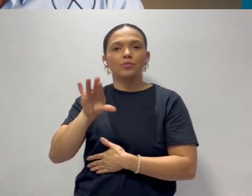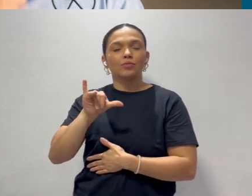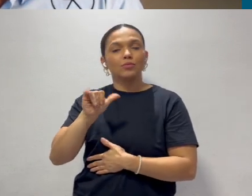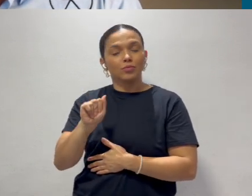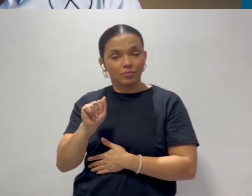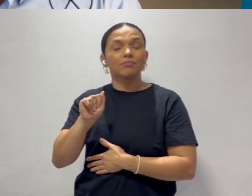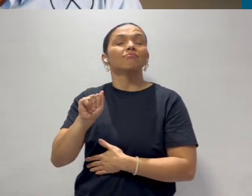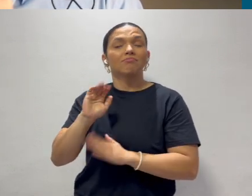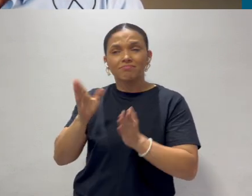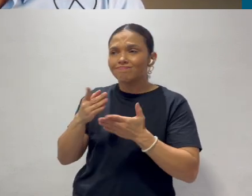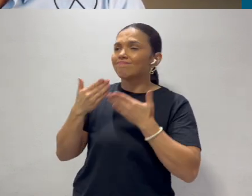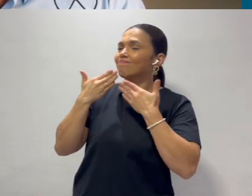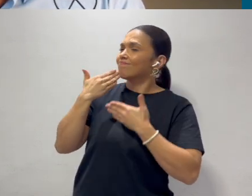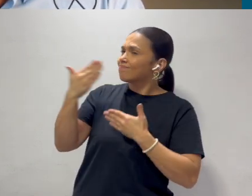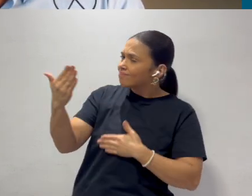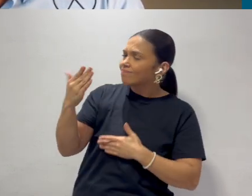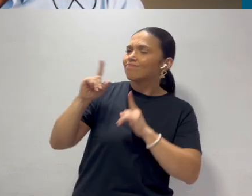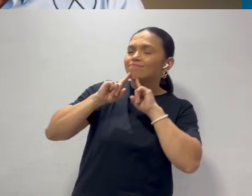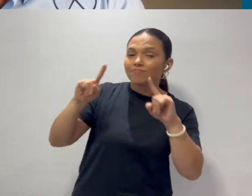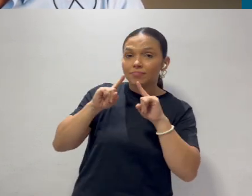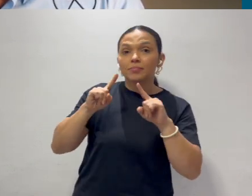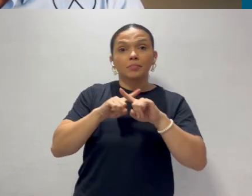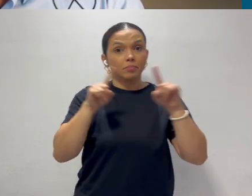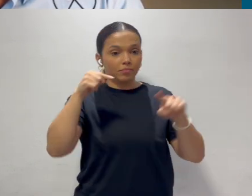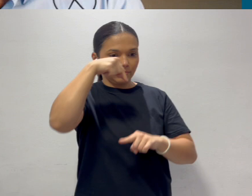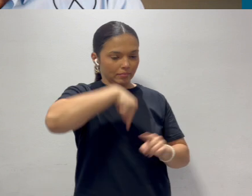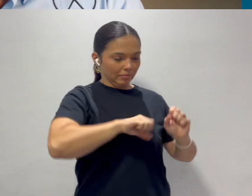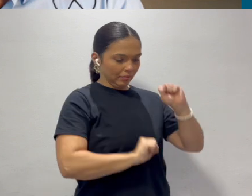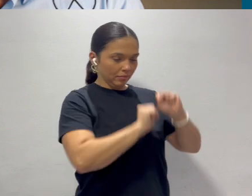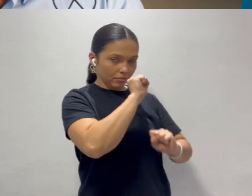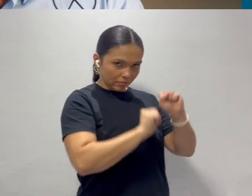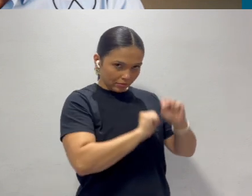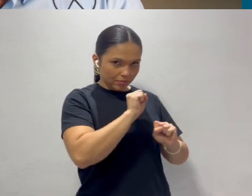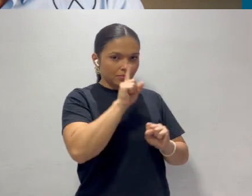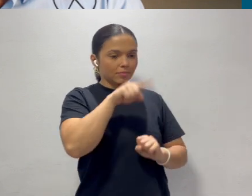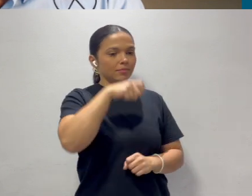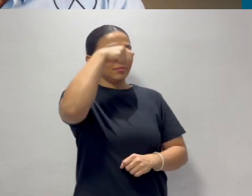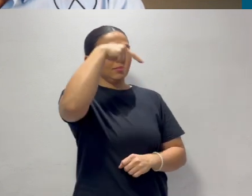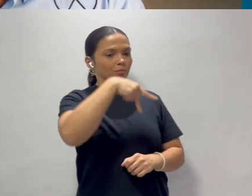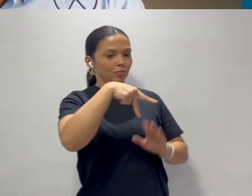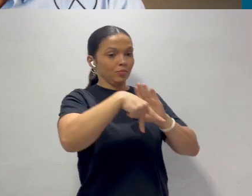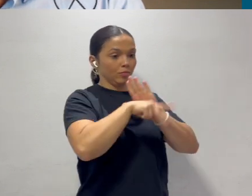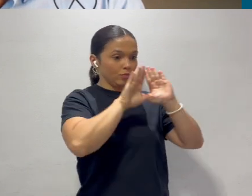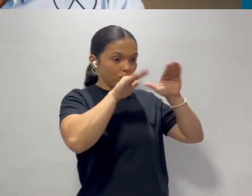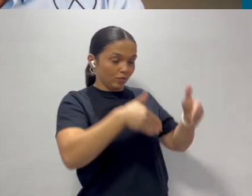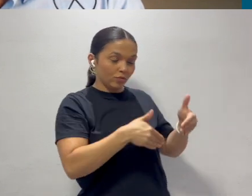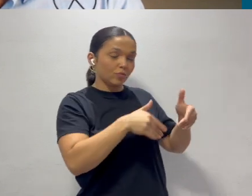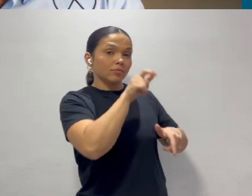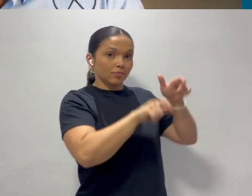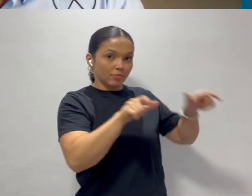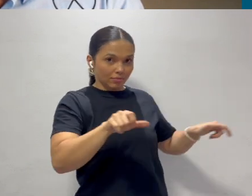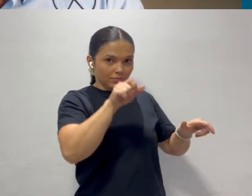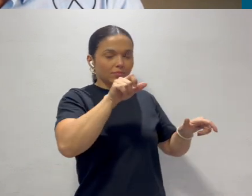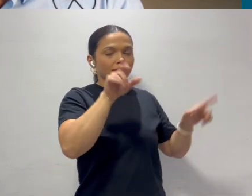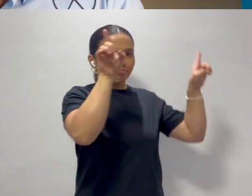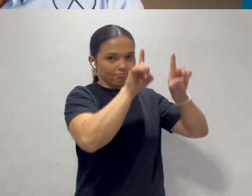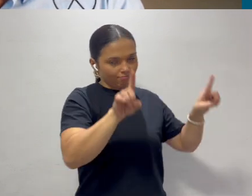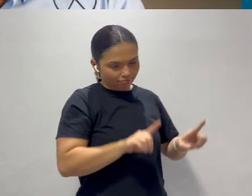Aposenta PCD. E, graças a Deus, aqui no Aposenta PCD, nós trabalhamos